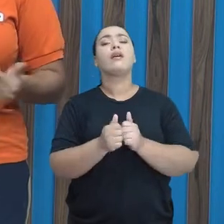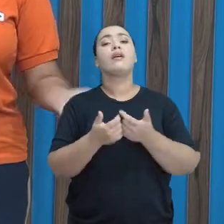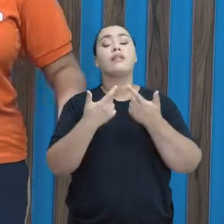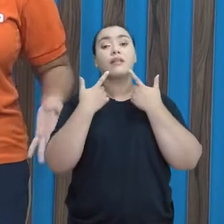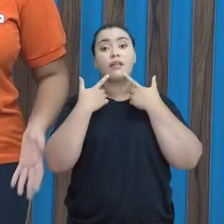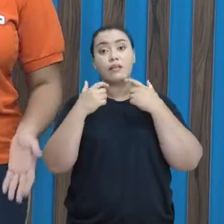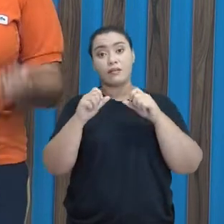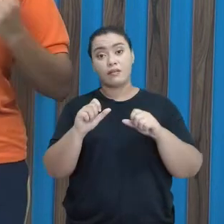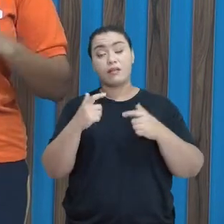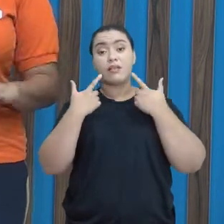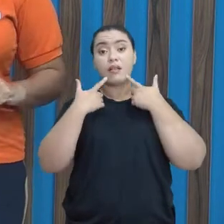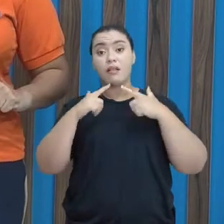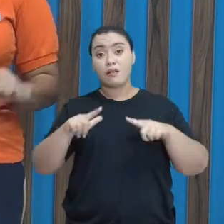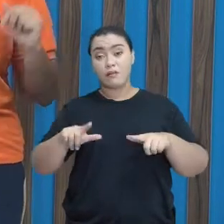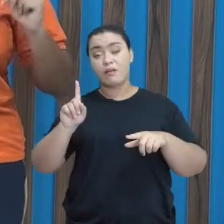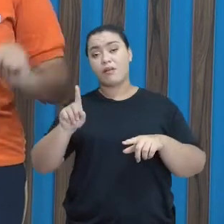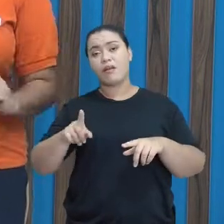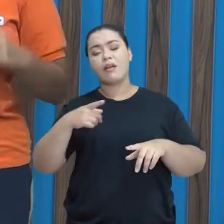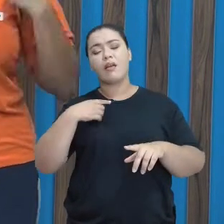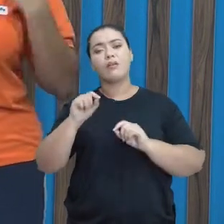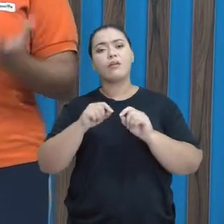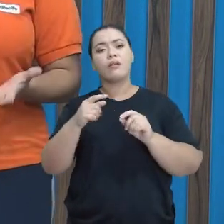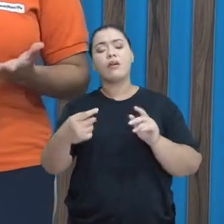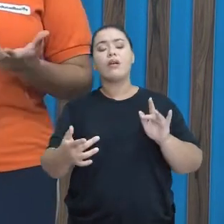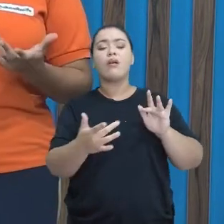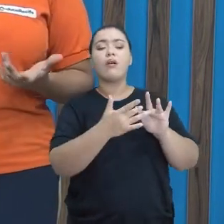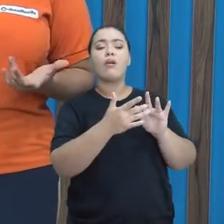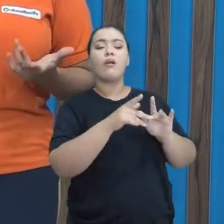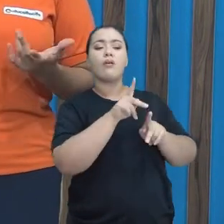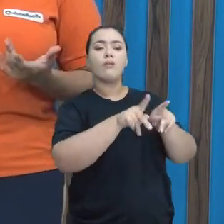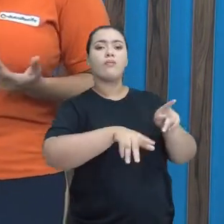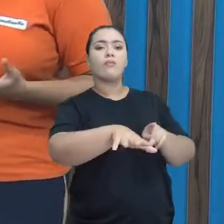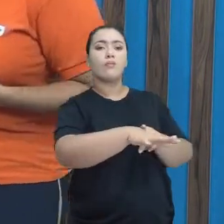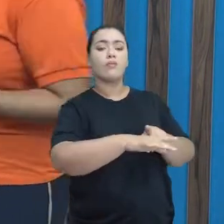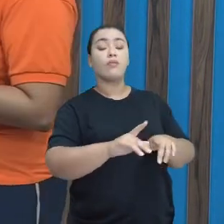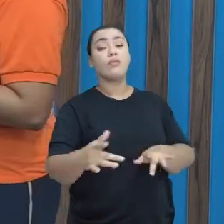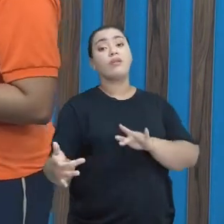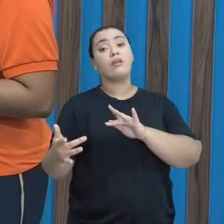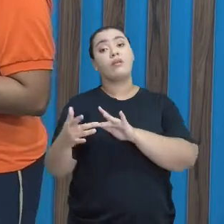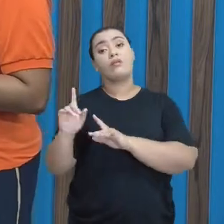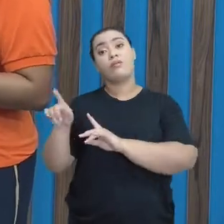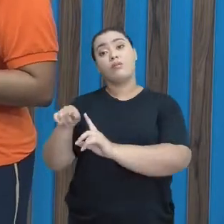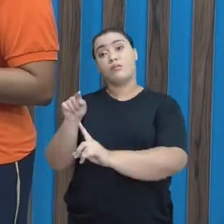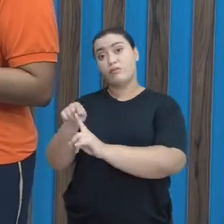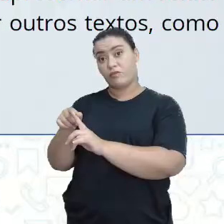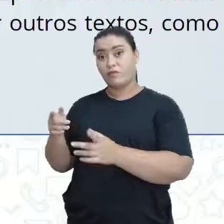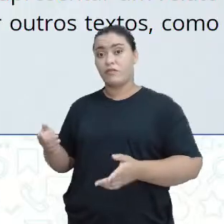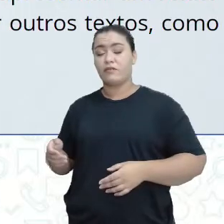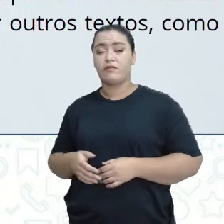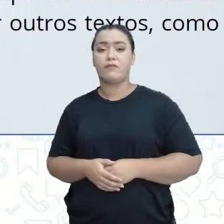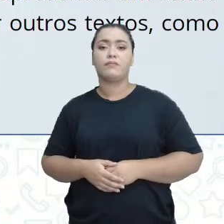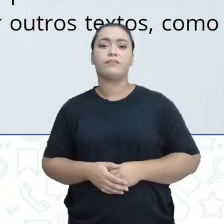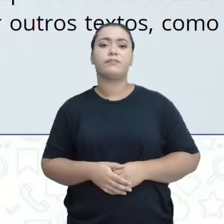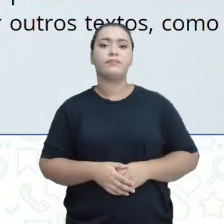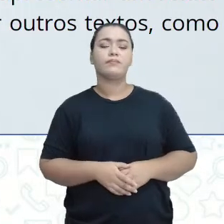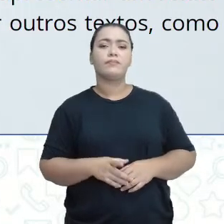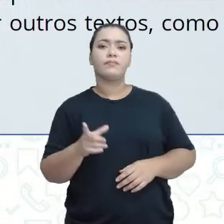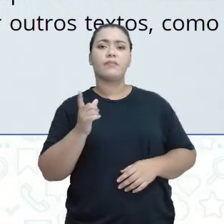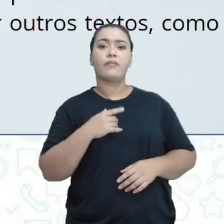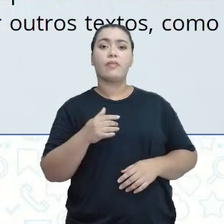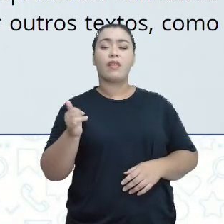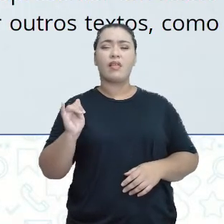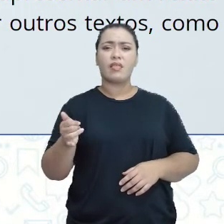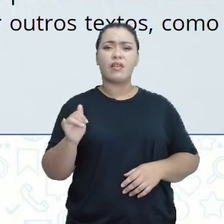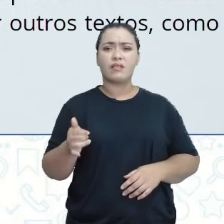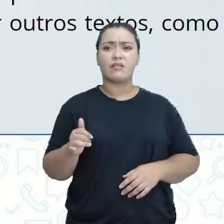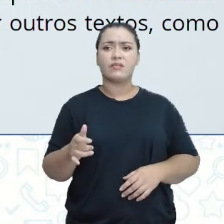linguagem de acordo com o seu público, de acordo com o seu objetivo, tá? E aí, a narração biográfica costuma